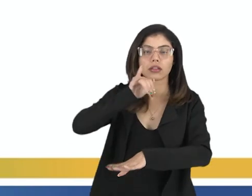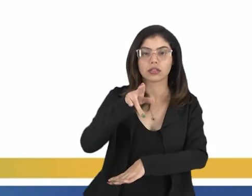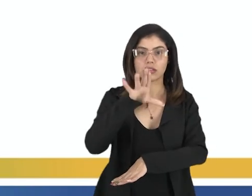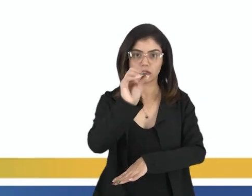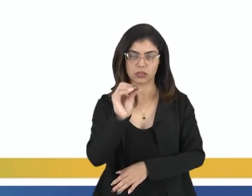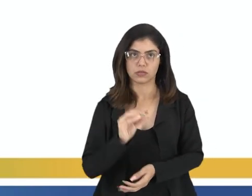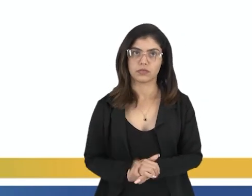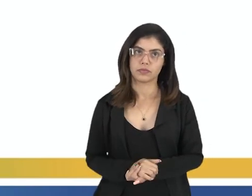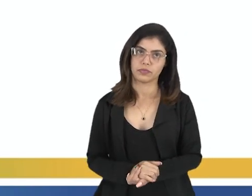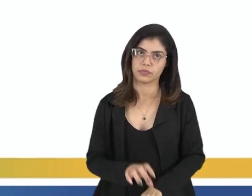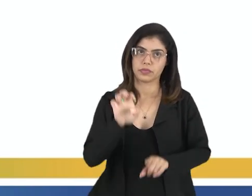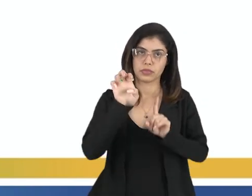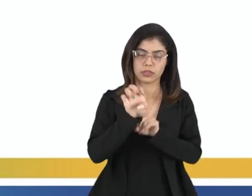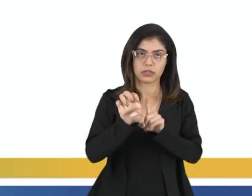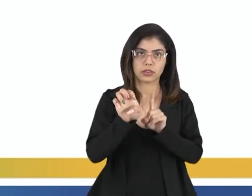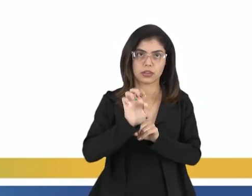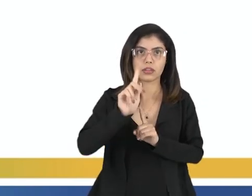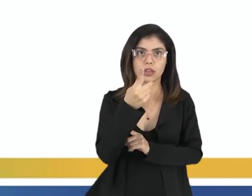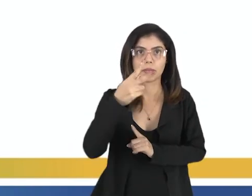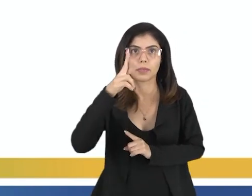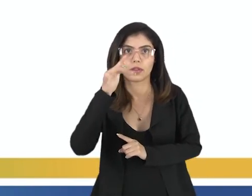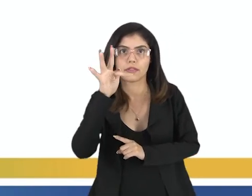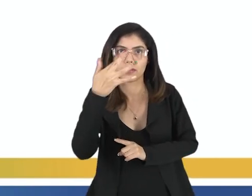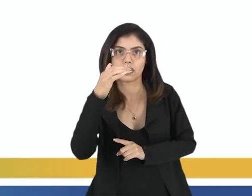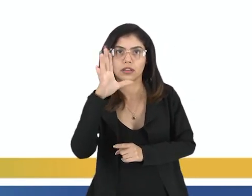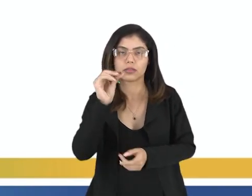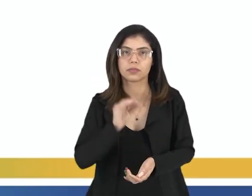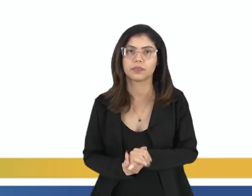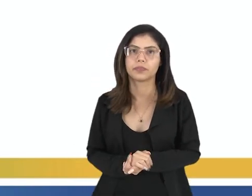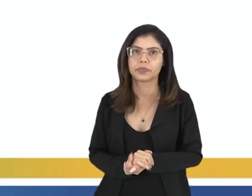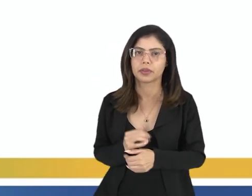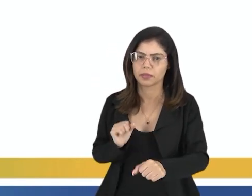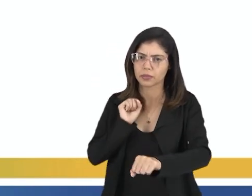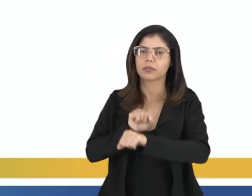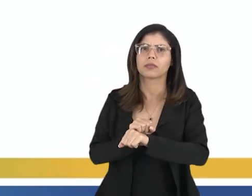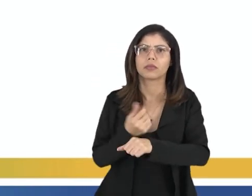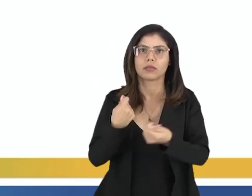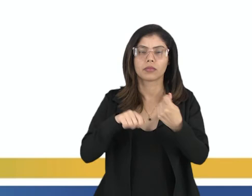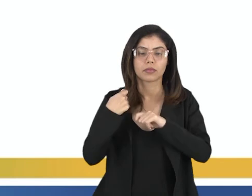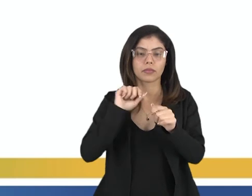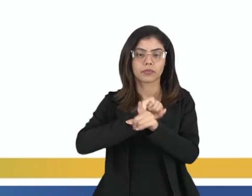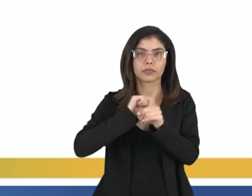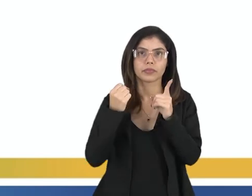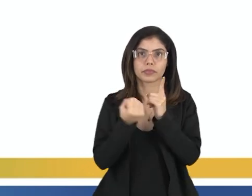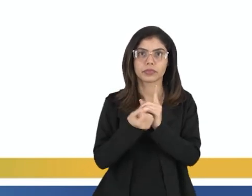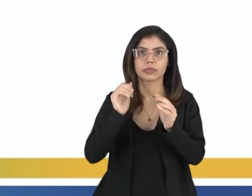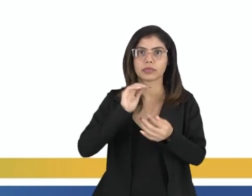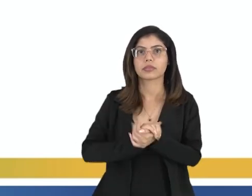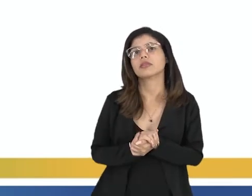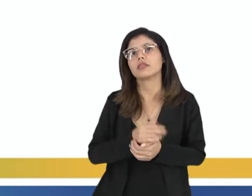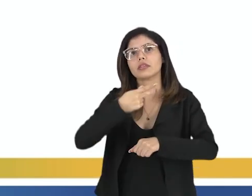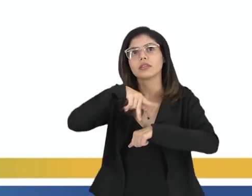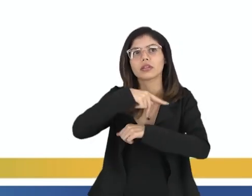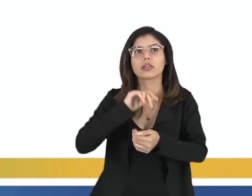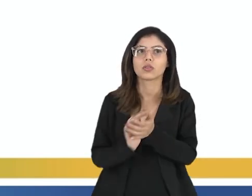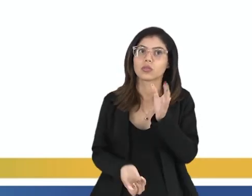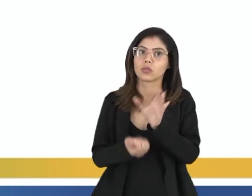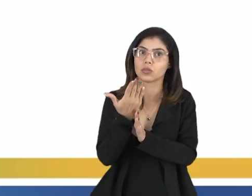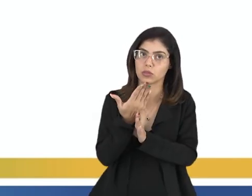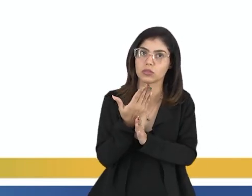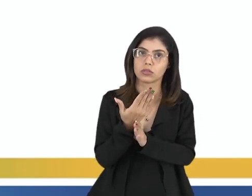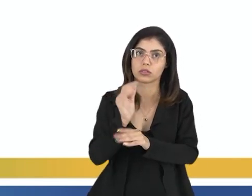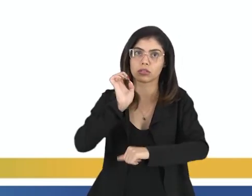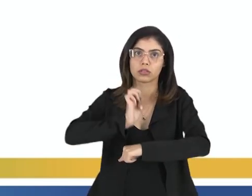Jânio Quadros, e a hiperinflação, né? Inflação, que paralisava a economia do país e cuja origem estava